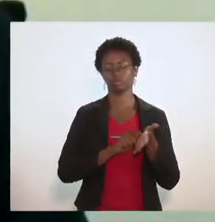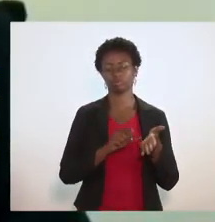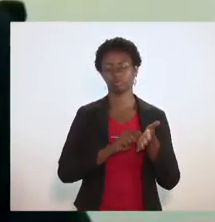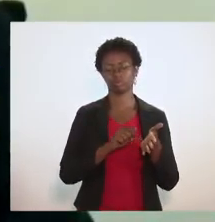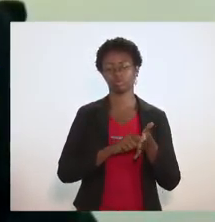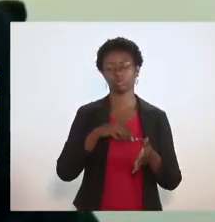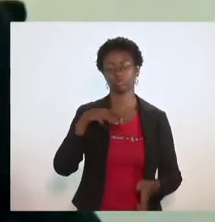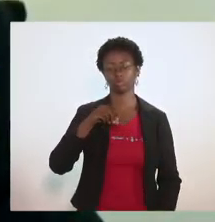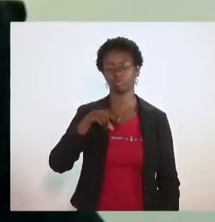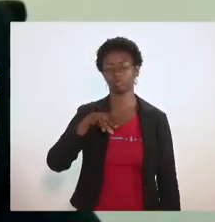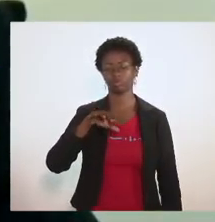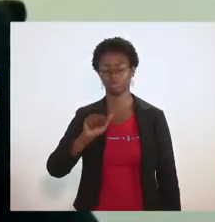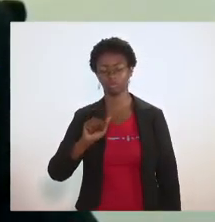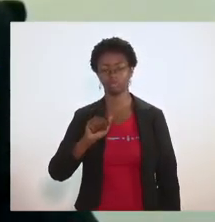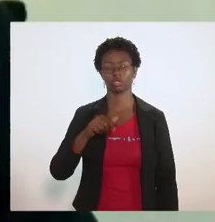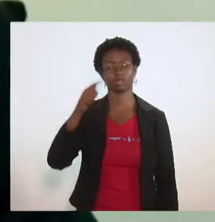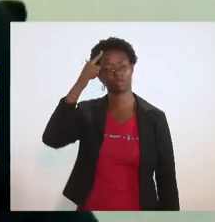29.